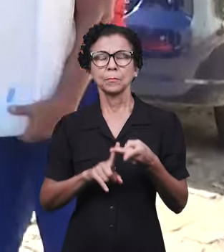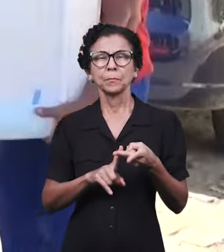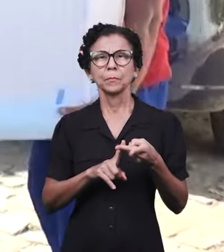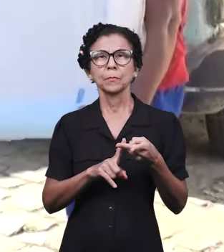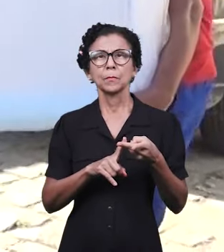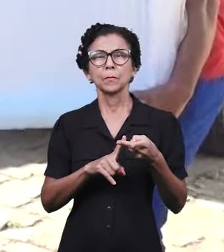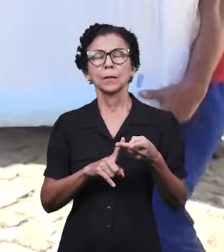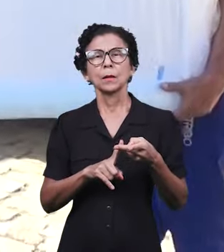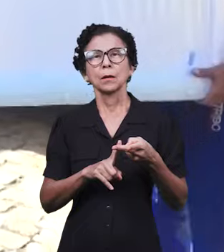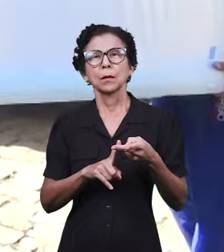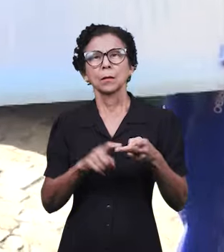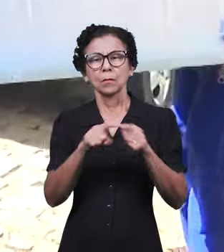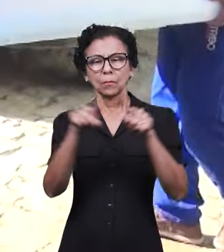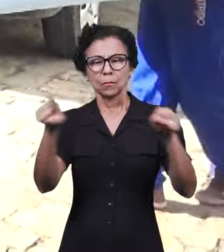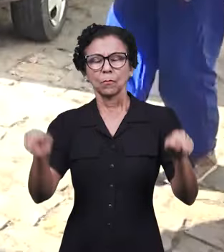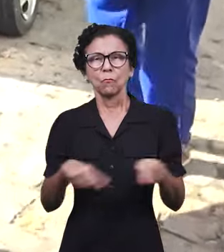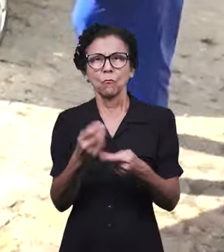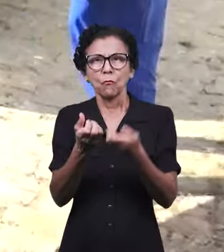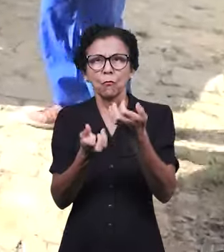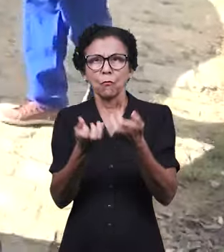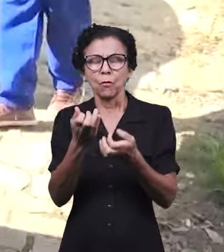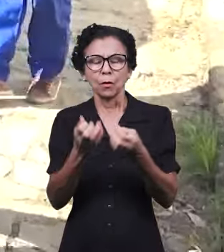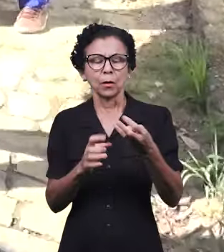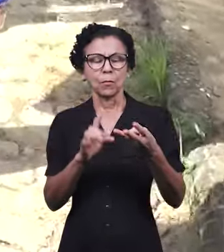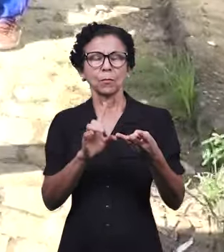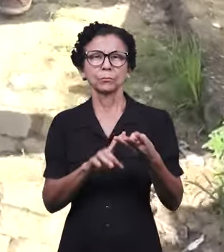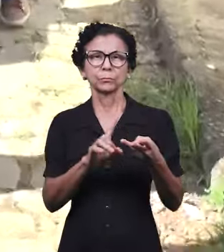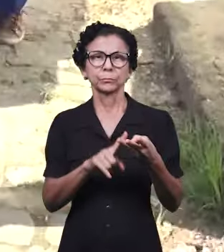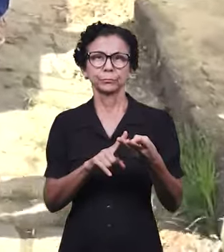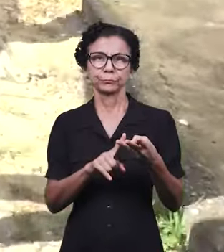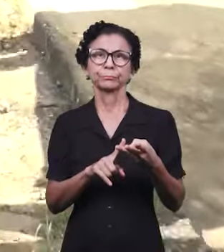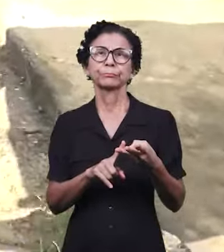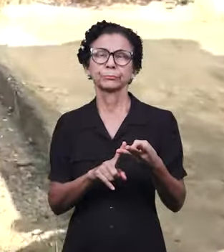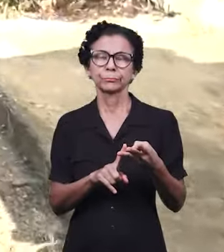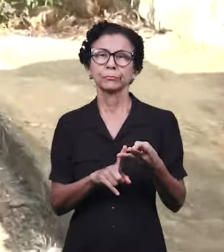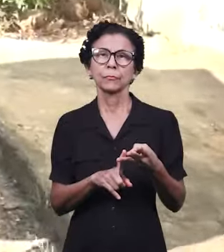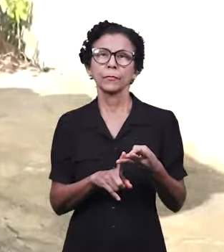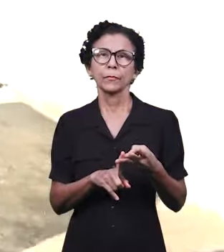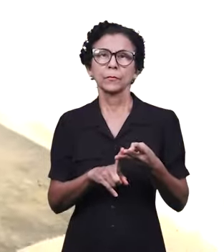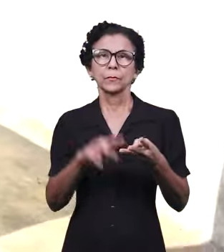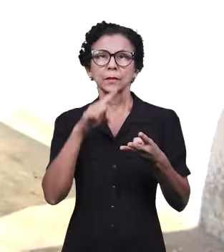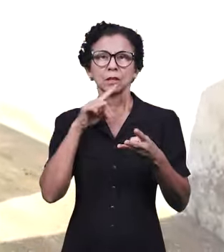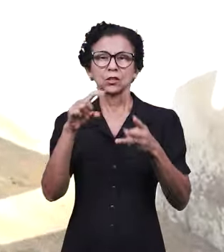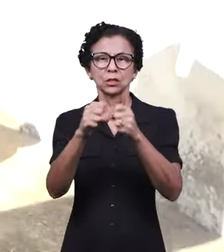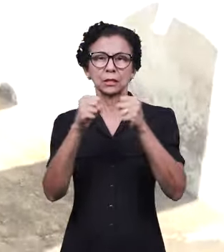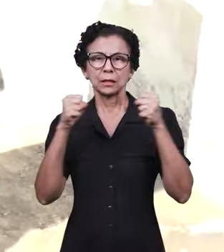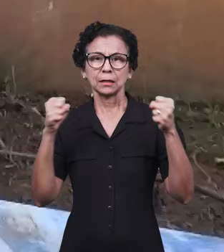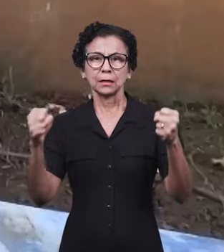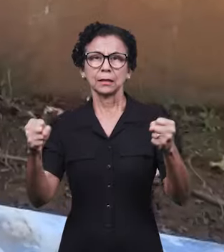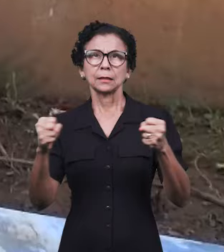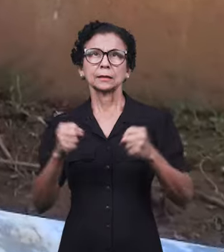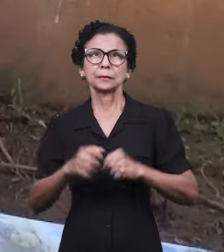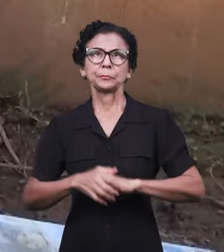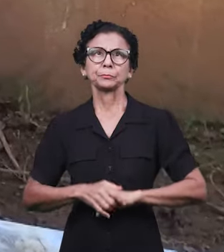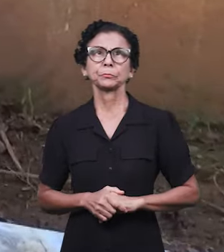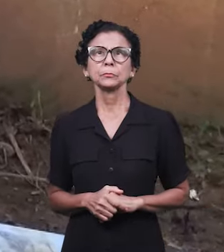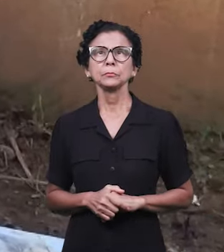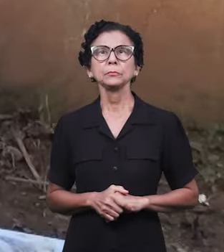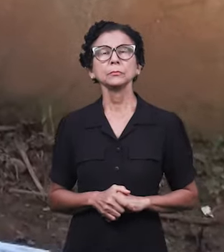está repondo esse material. Foi feita uma visita técnica logo depois pelo funcionário do presbitério